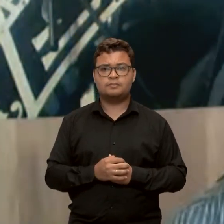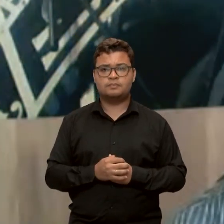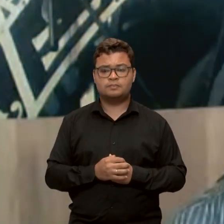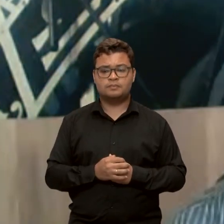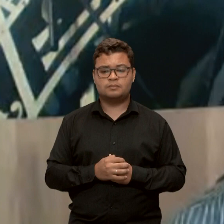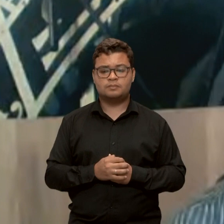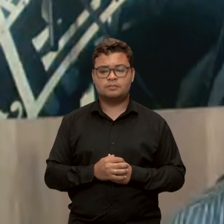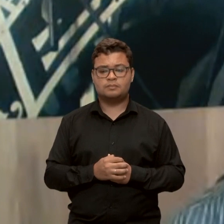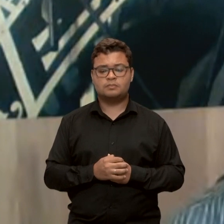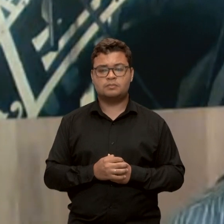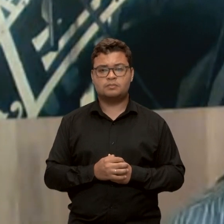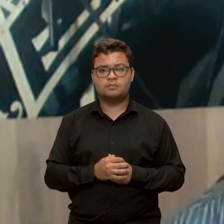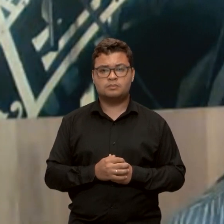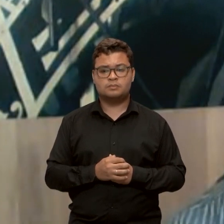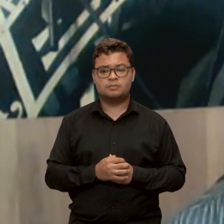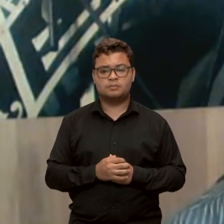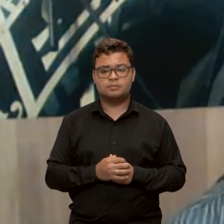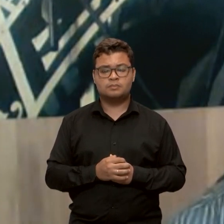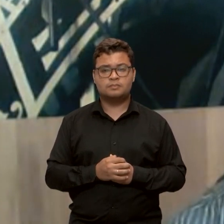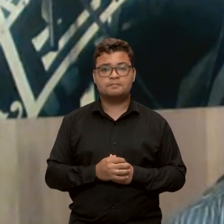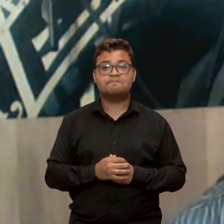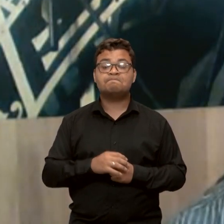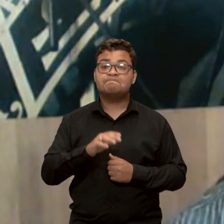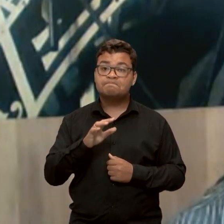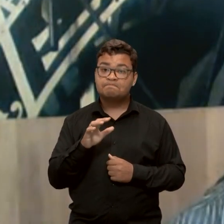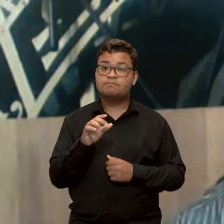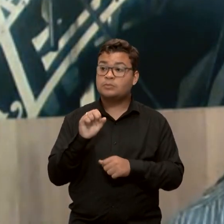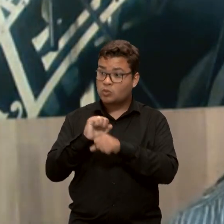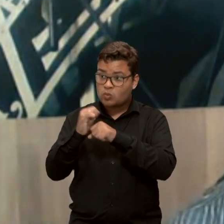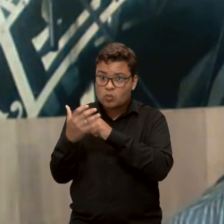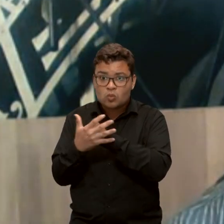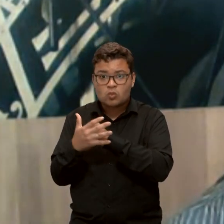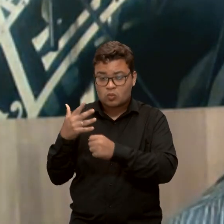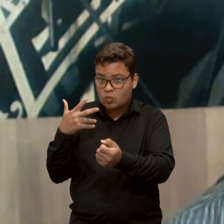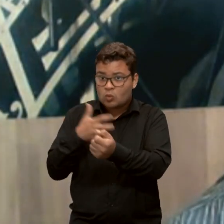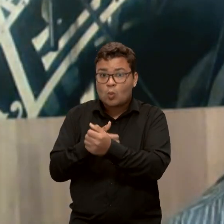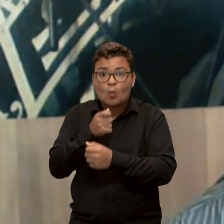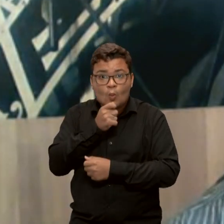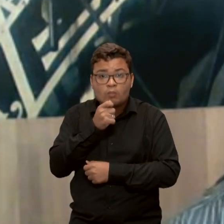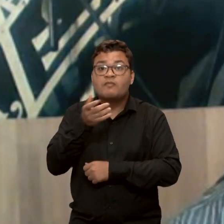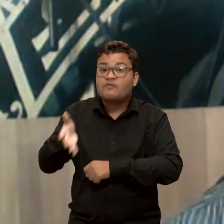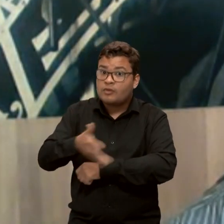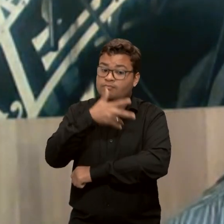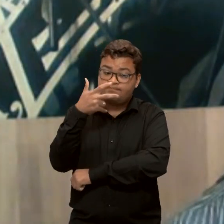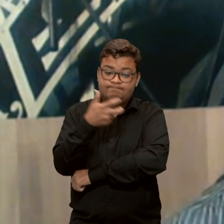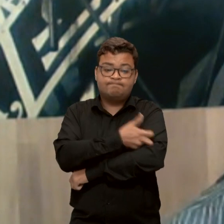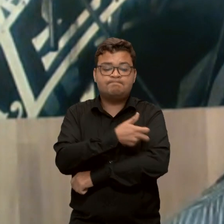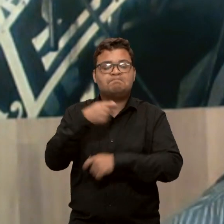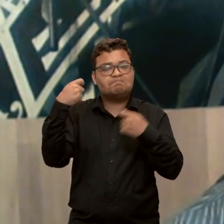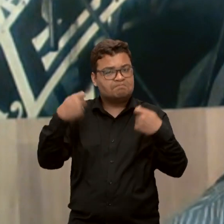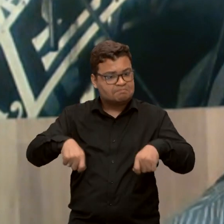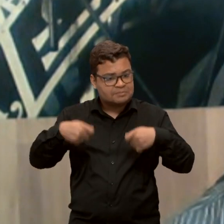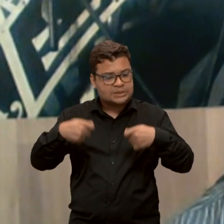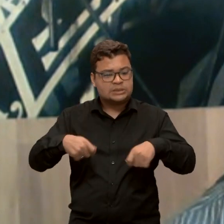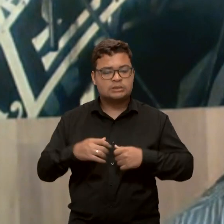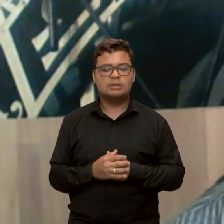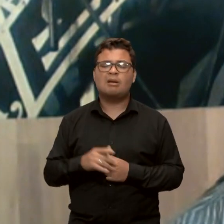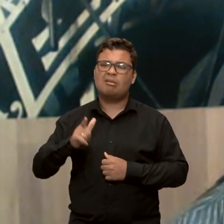da população já vacinada contra a Covid e que já diminui muito os riscos de casos mais